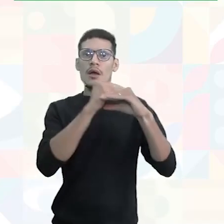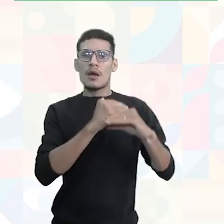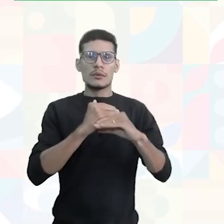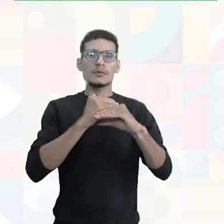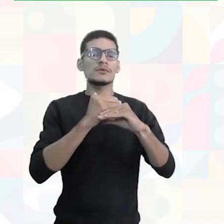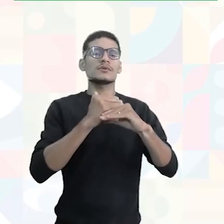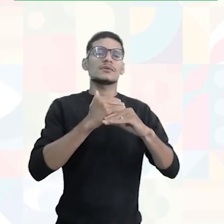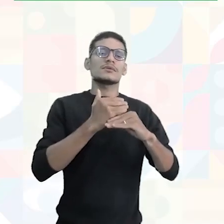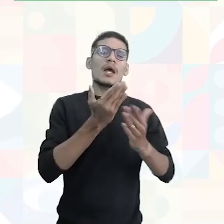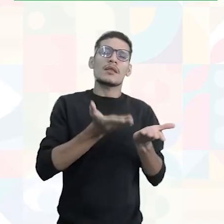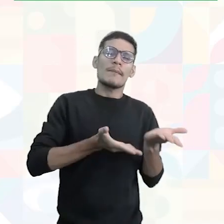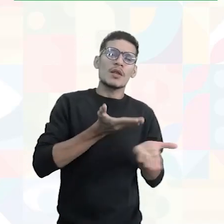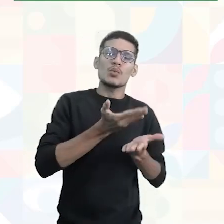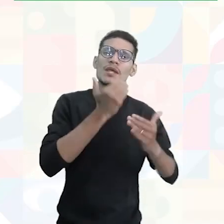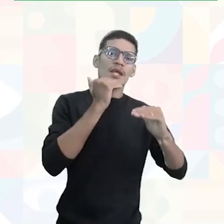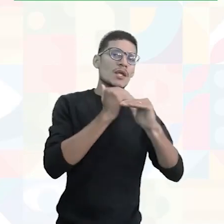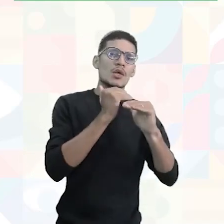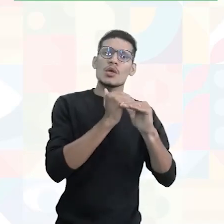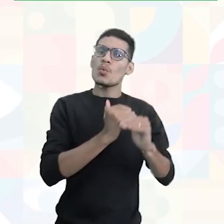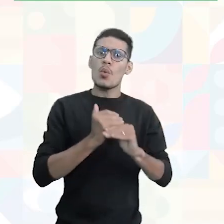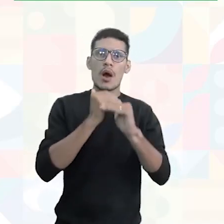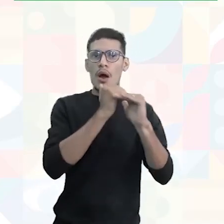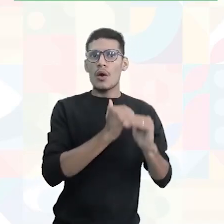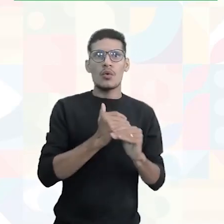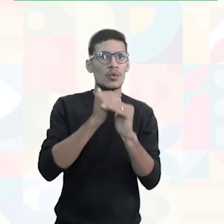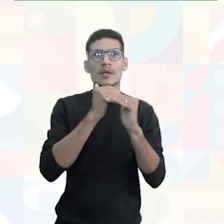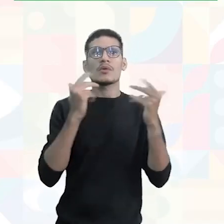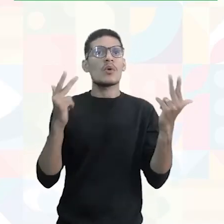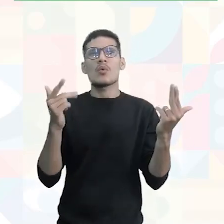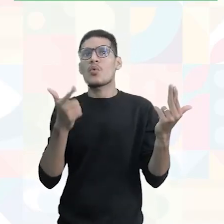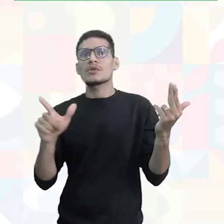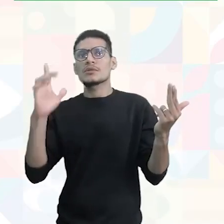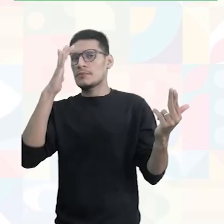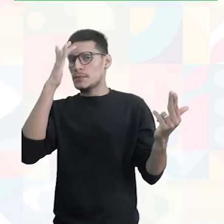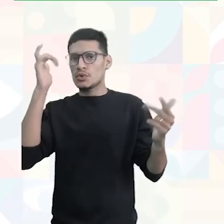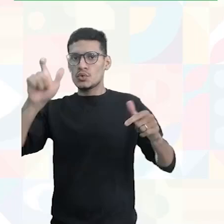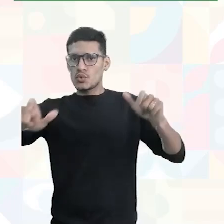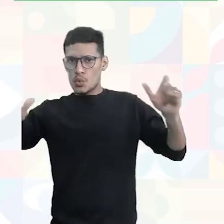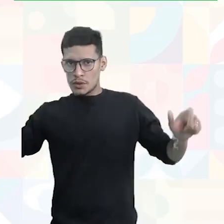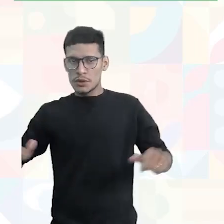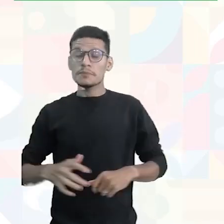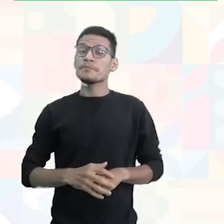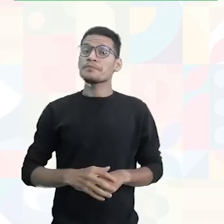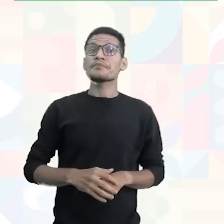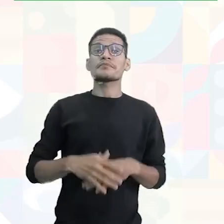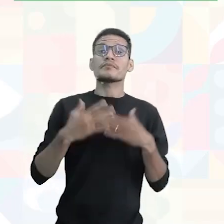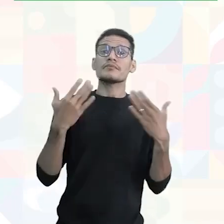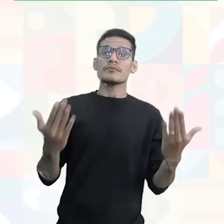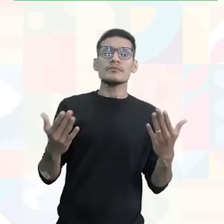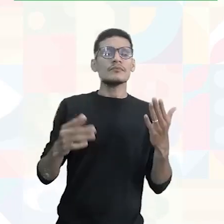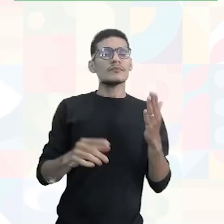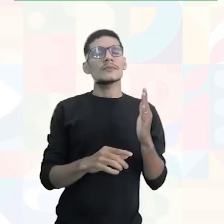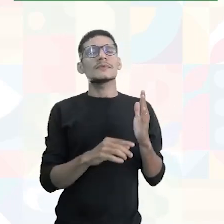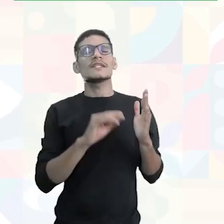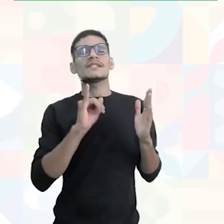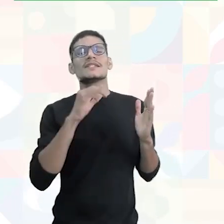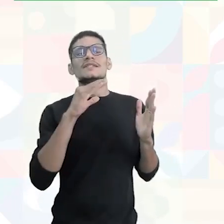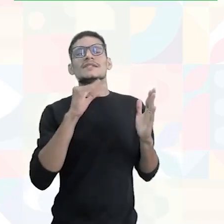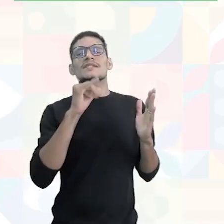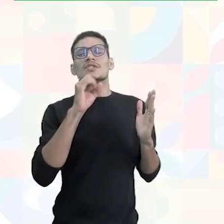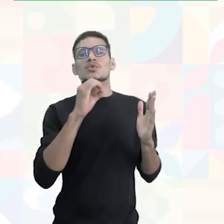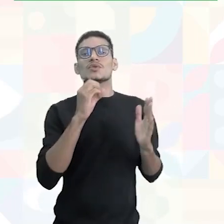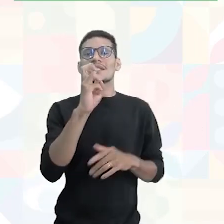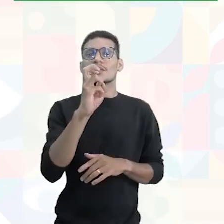de tratamento, a igualdade de condições perante as demais pessoas. E o inciso 5, ele trata da questão